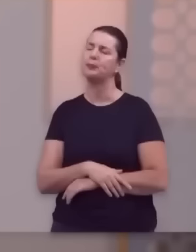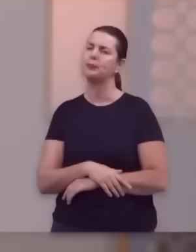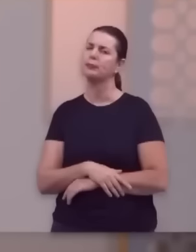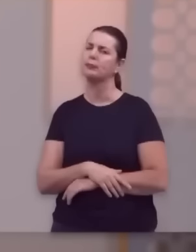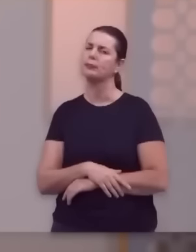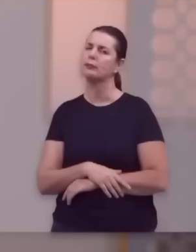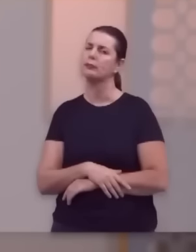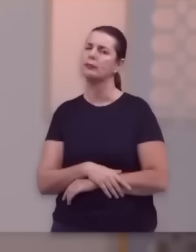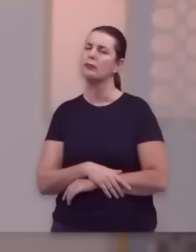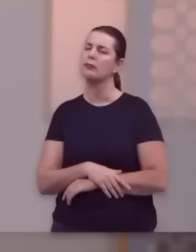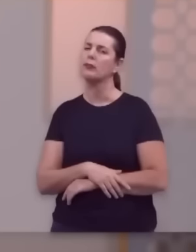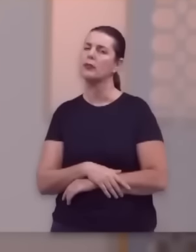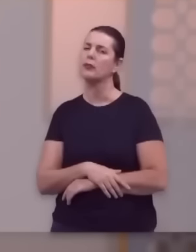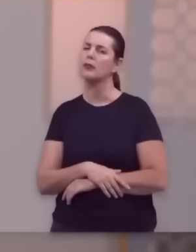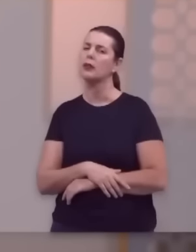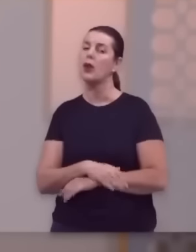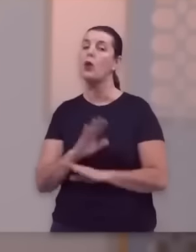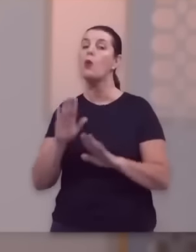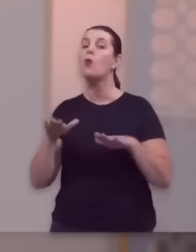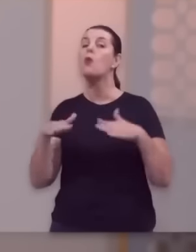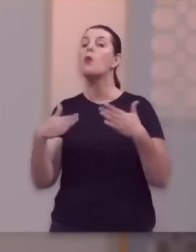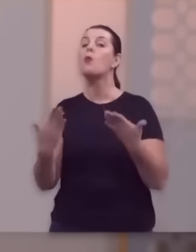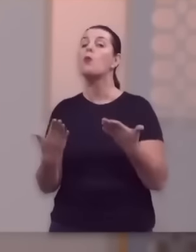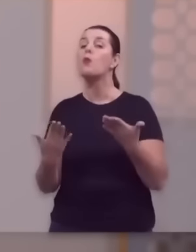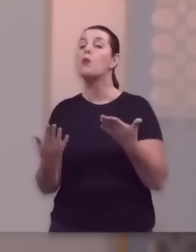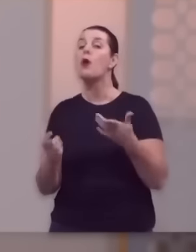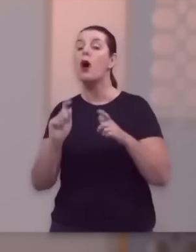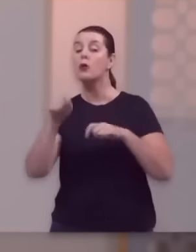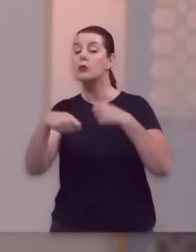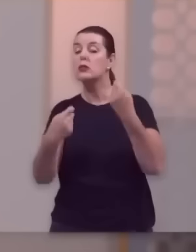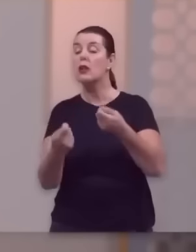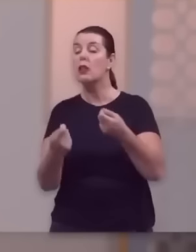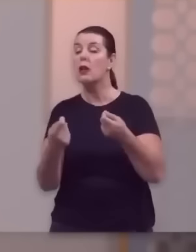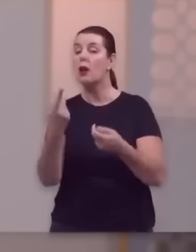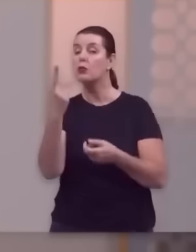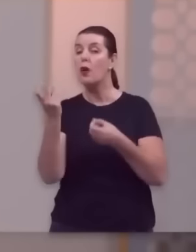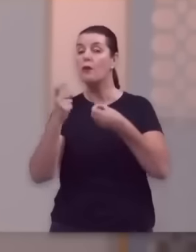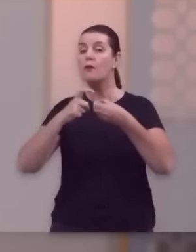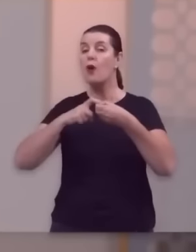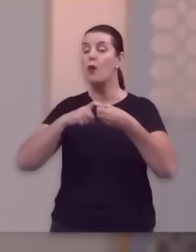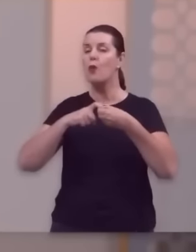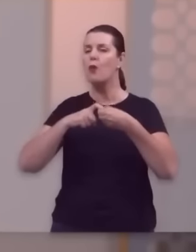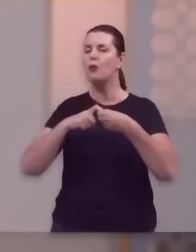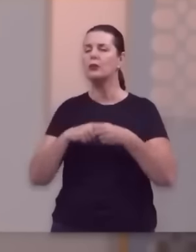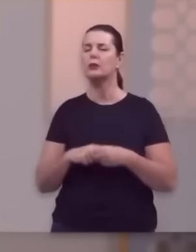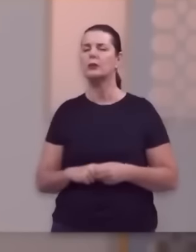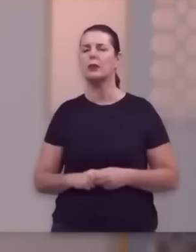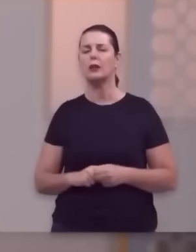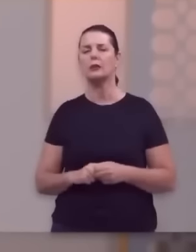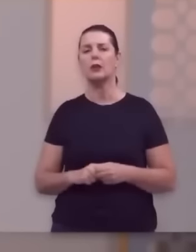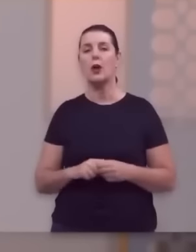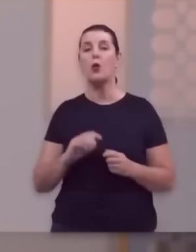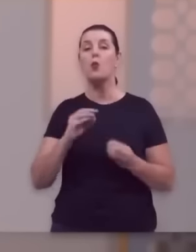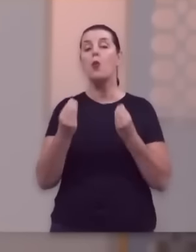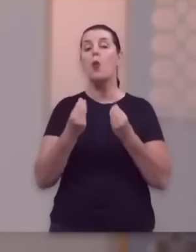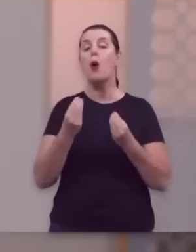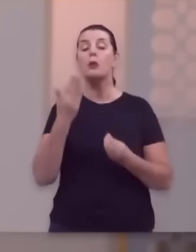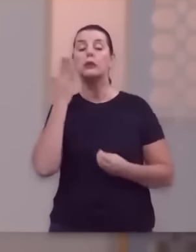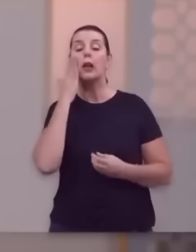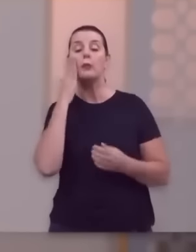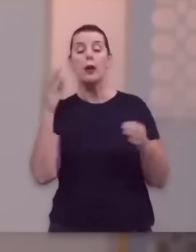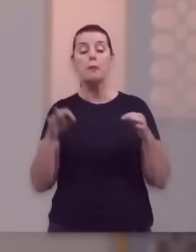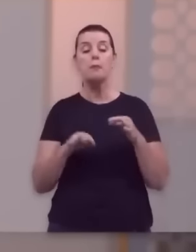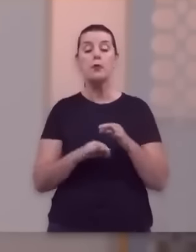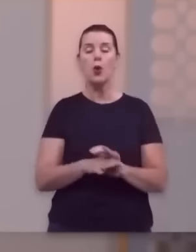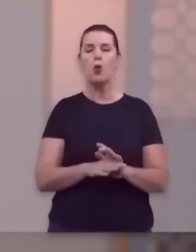e que sen não haverá da tua vinda e e da consumação do século Será que nós estamos a cegas